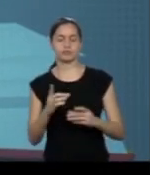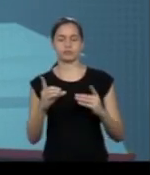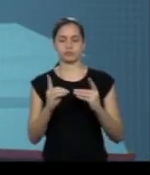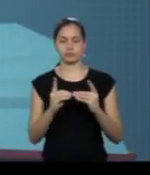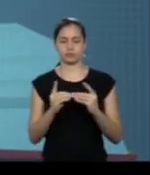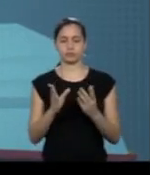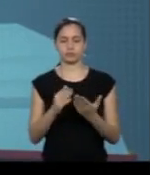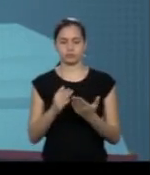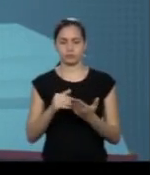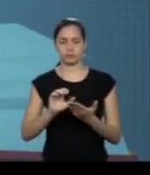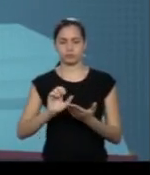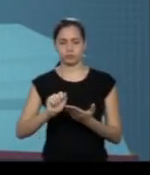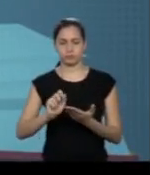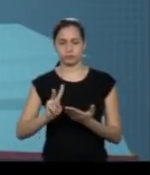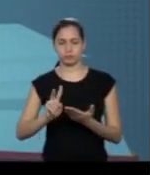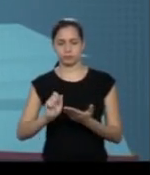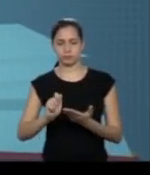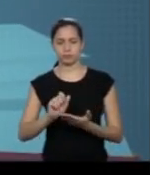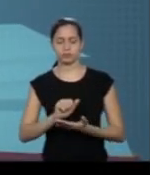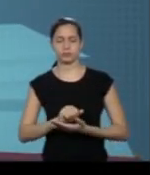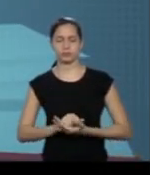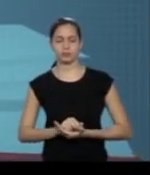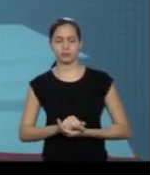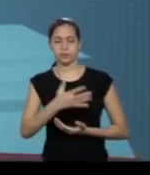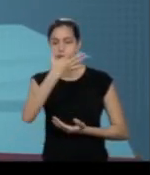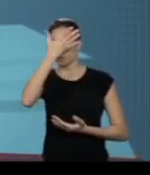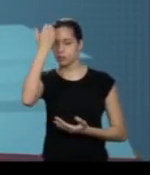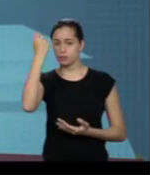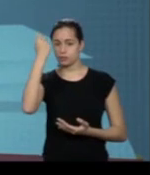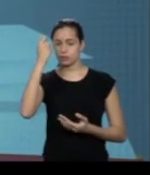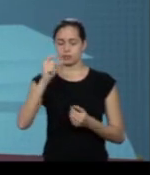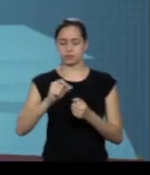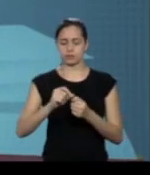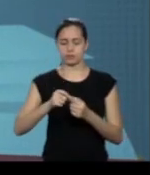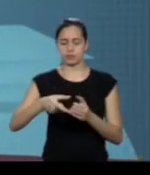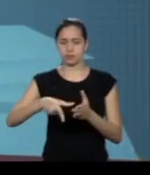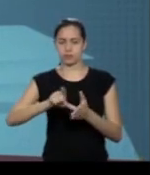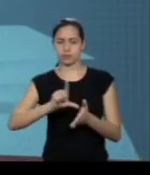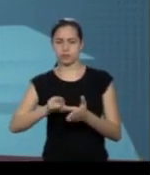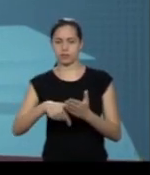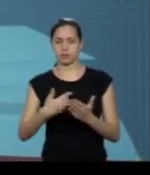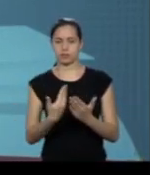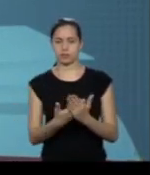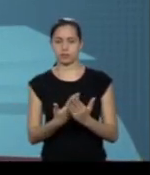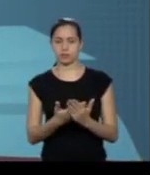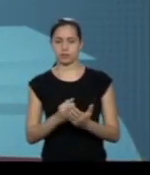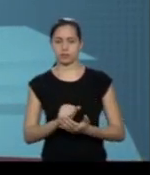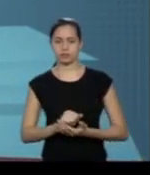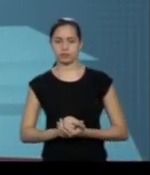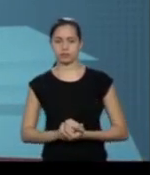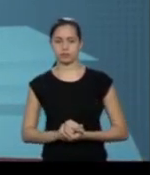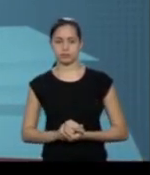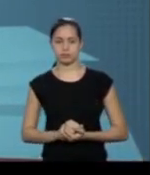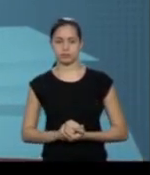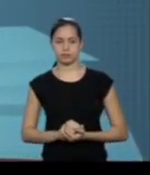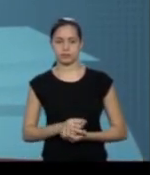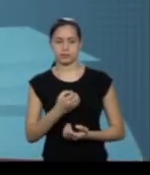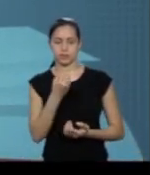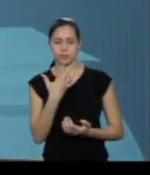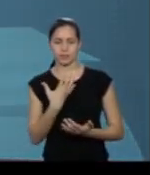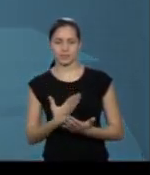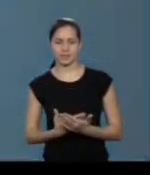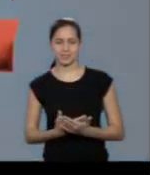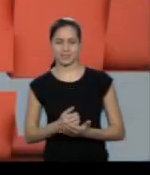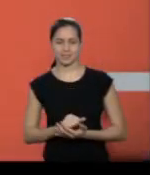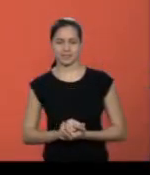material complementar que você encontra no seu ambiente virtual. E não se esqueça de fazer os questionários das pré- e pós-aulas de cada sessão.